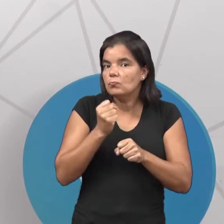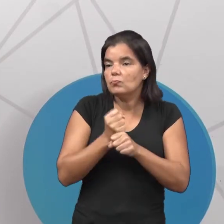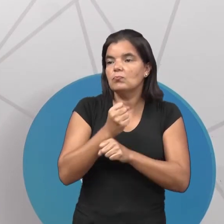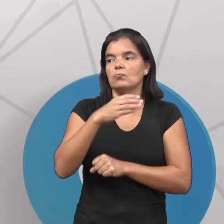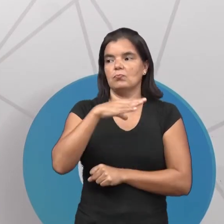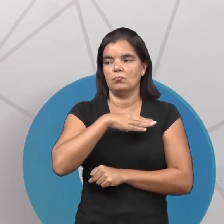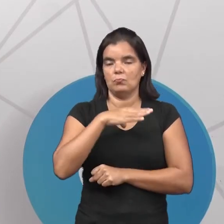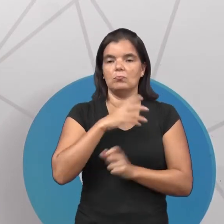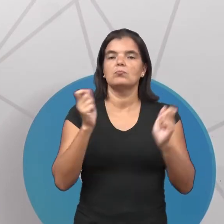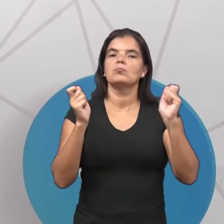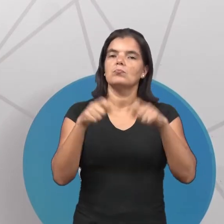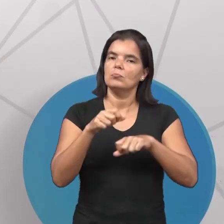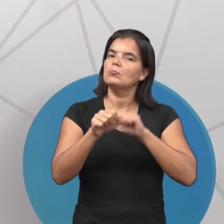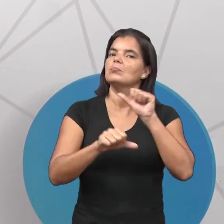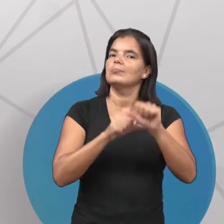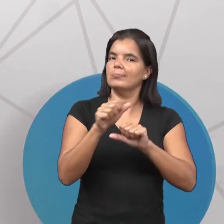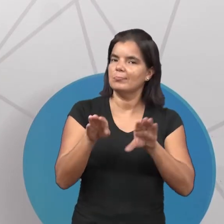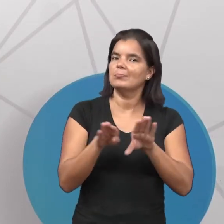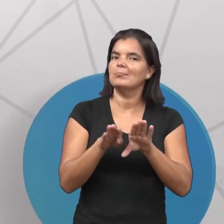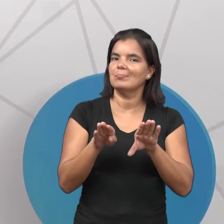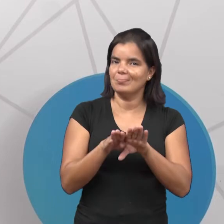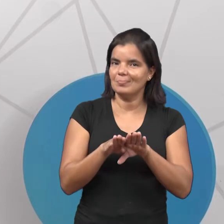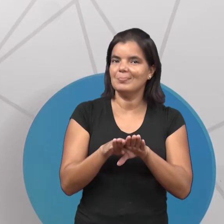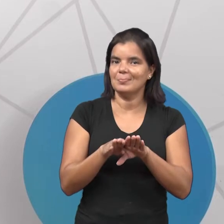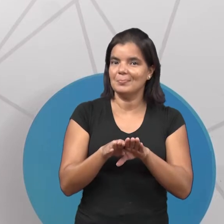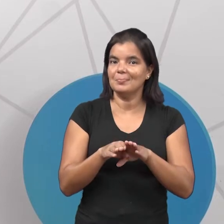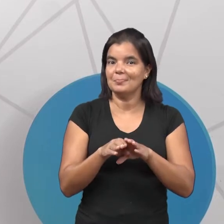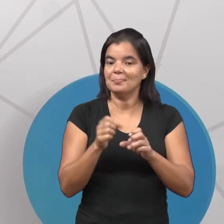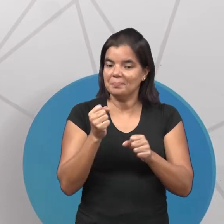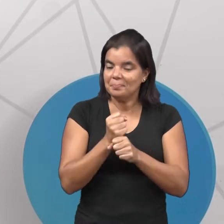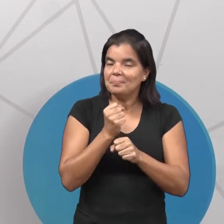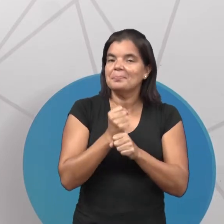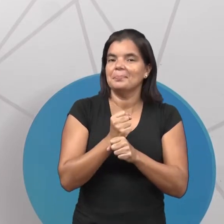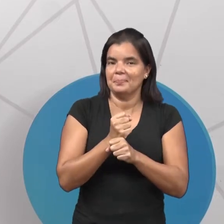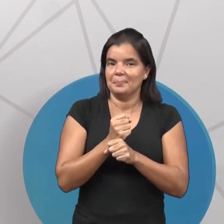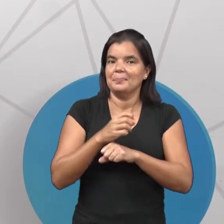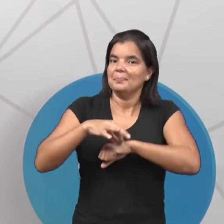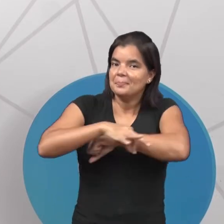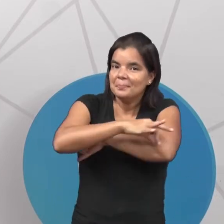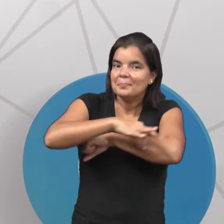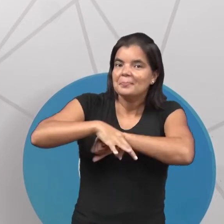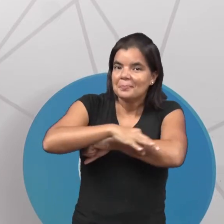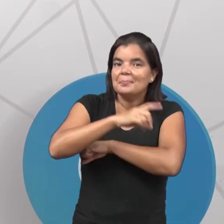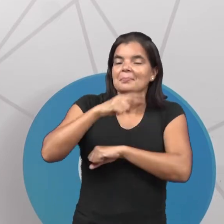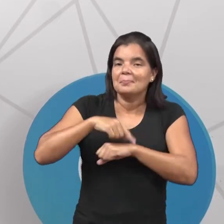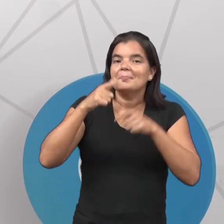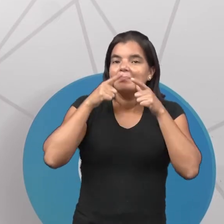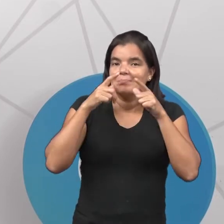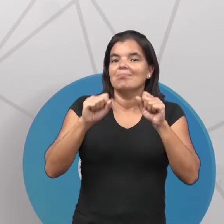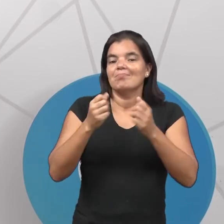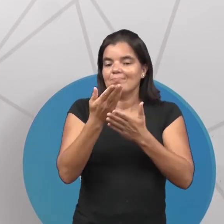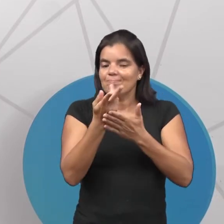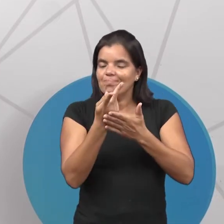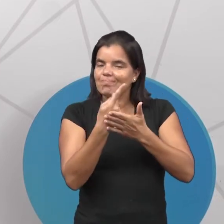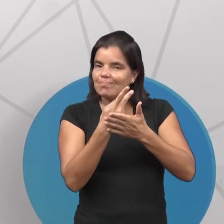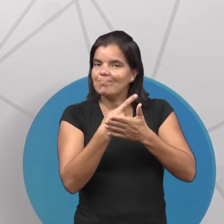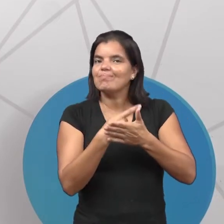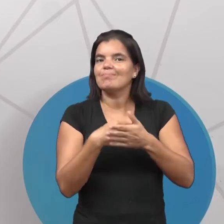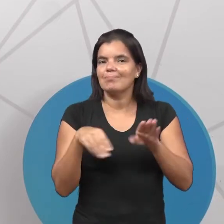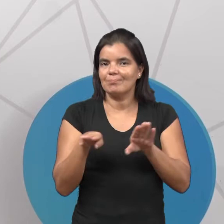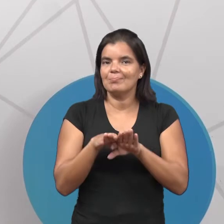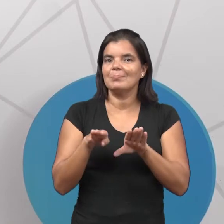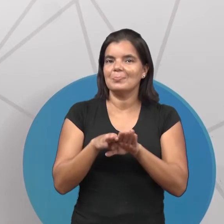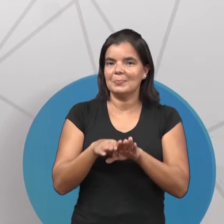cidade, nós podemos modificar ele através da arquitetura, que é considerada uma linguagem artística. E nós